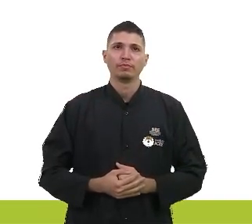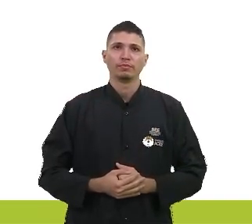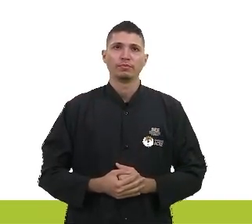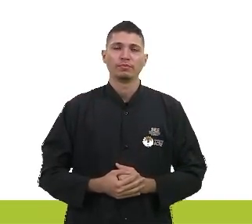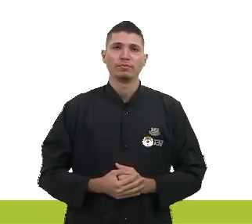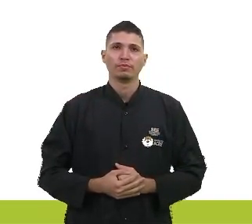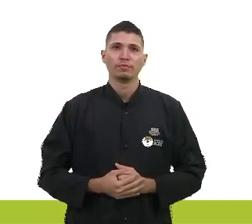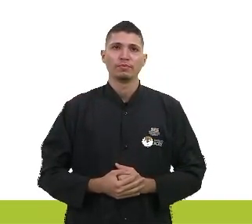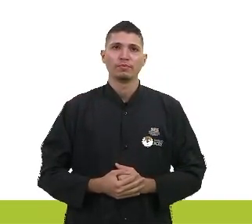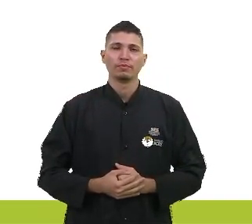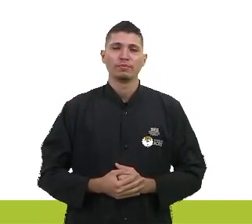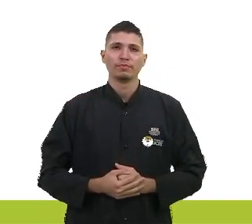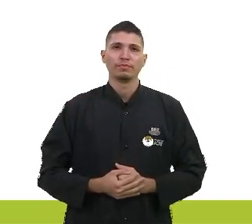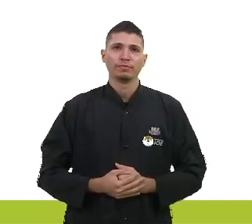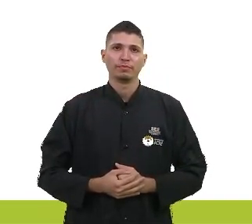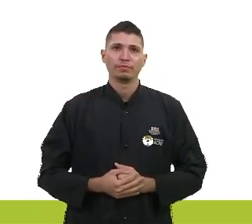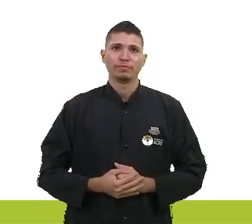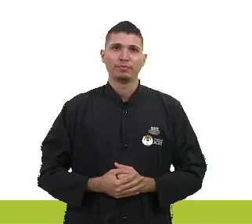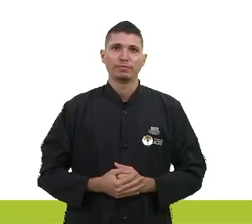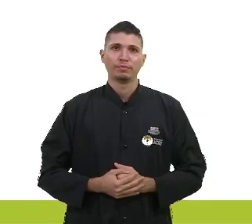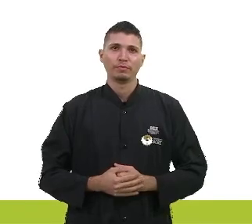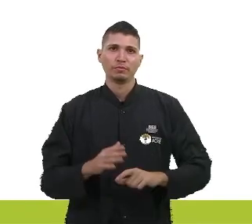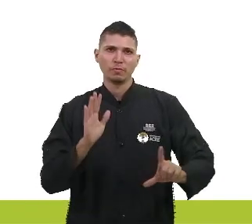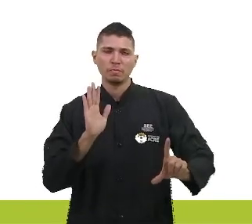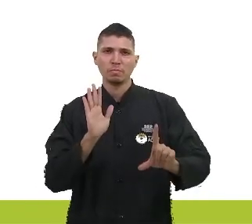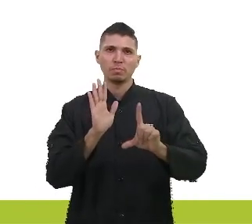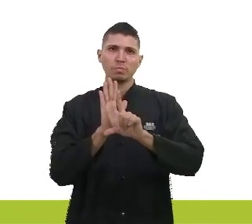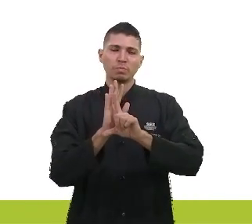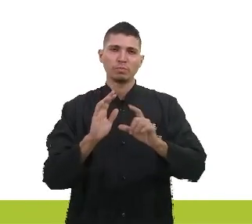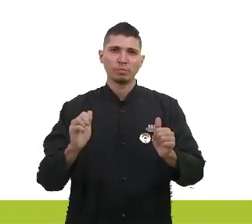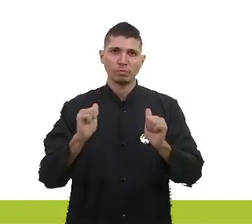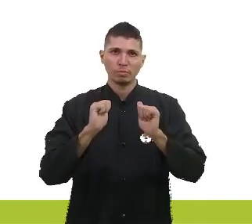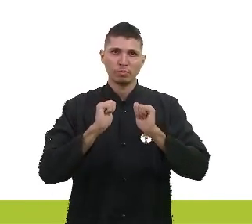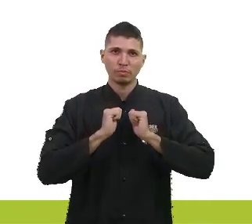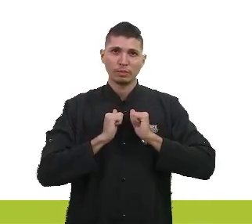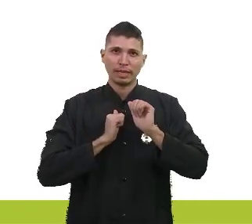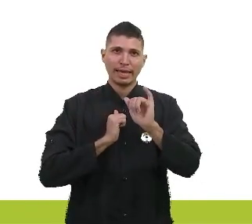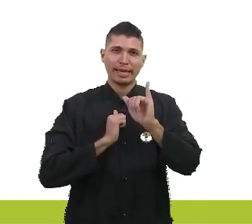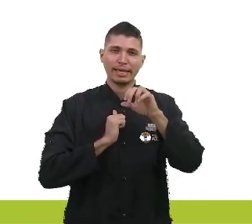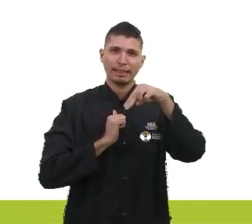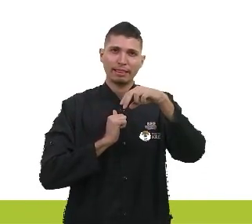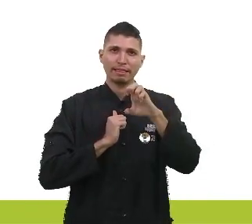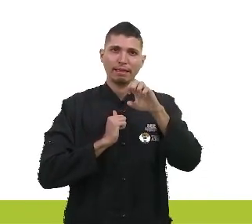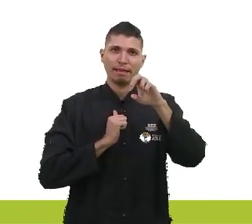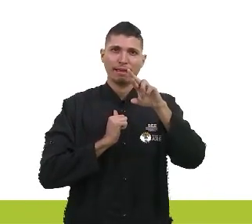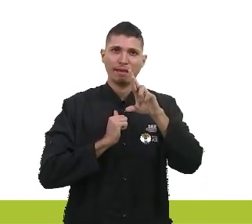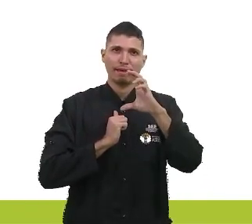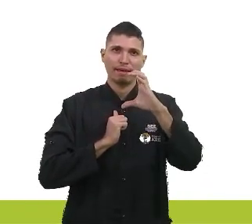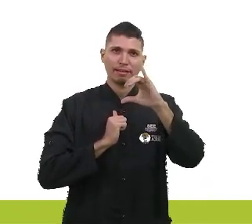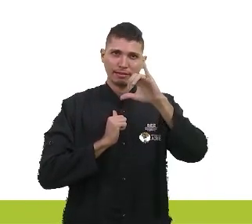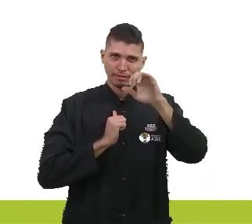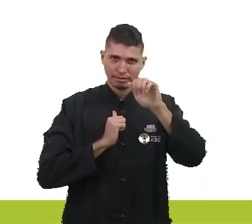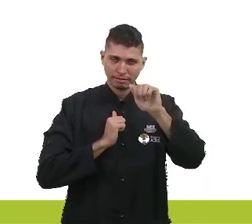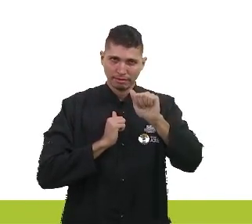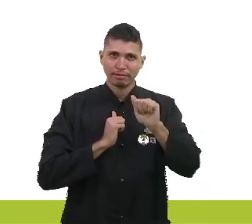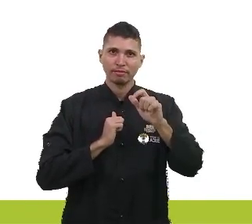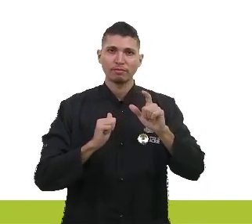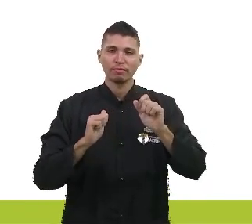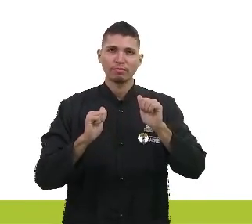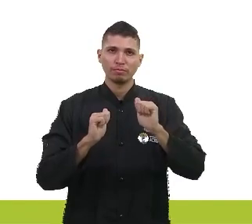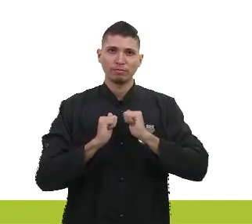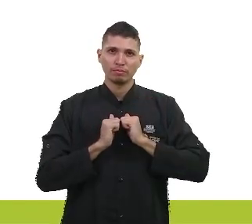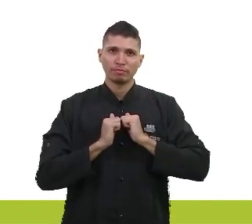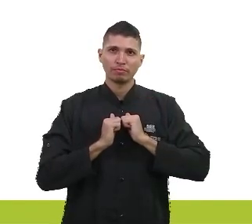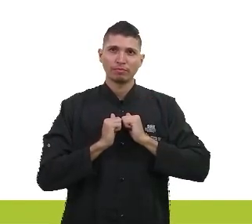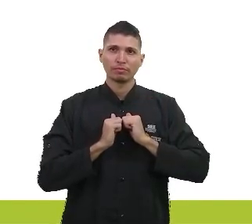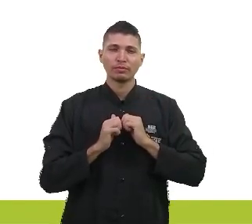Primeira lei de Newton, conhecida também como o princípio da inércia. A segunda lei de Newton, sobre o princípio fundamental da dinâmica.